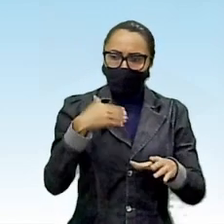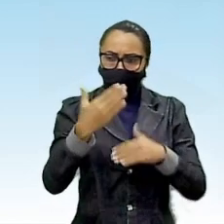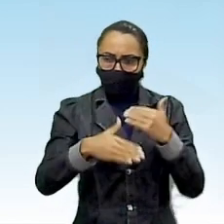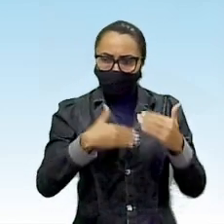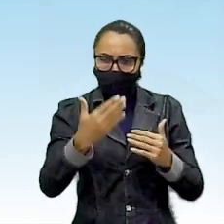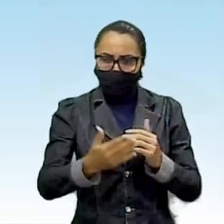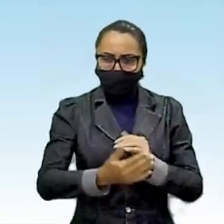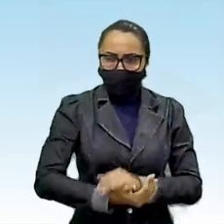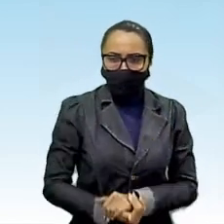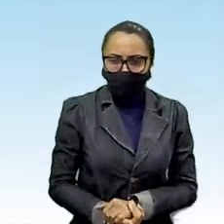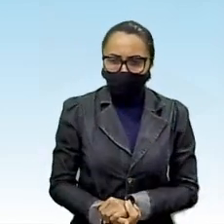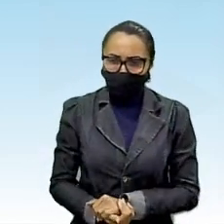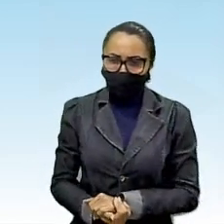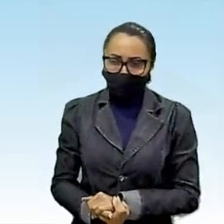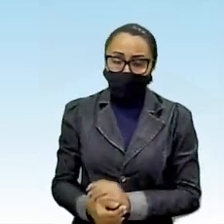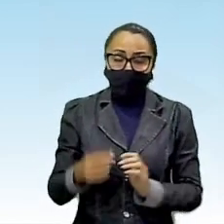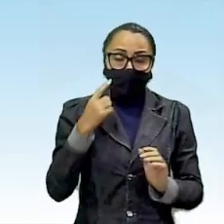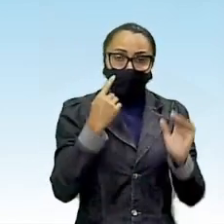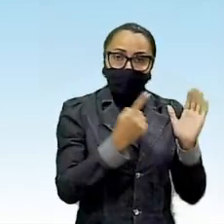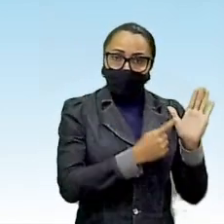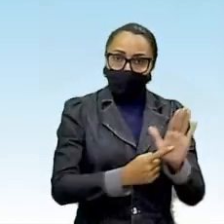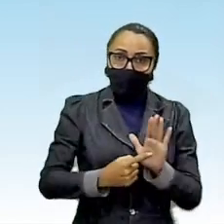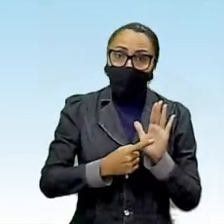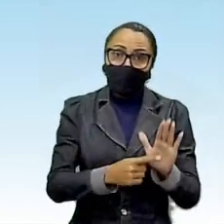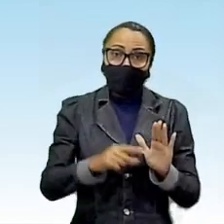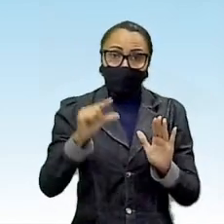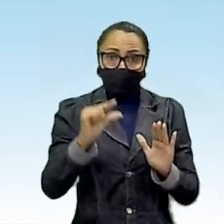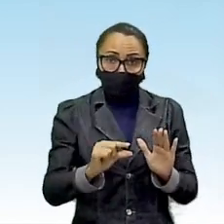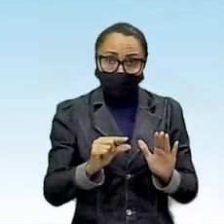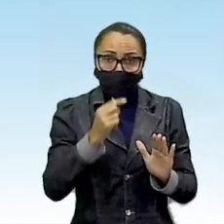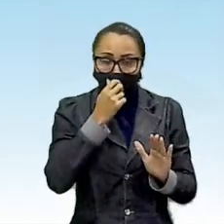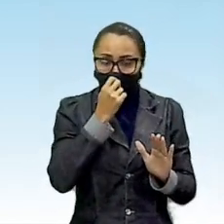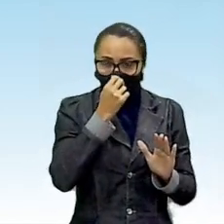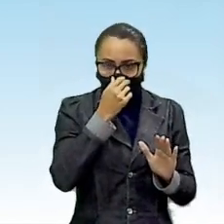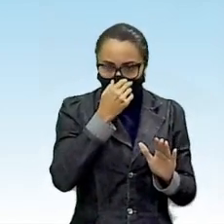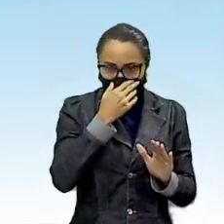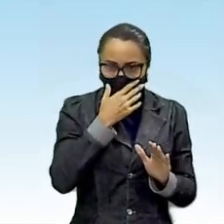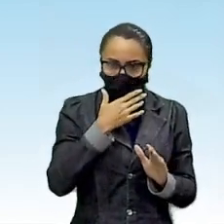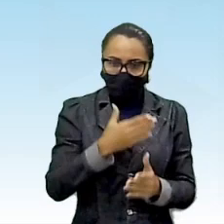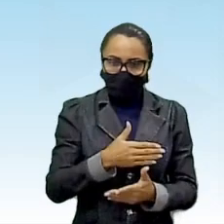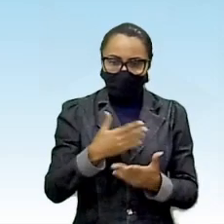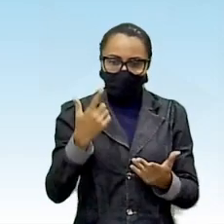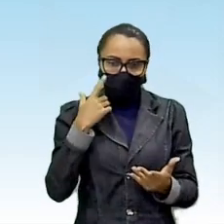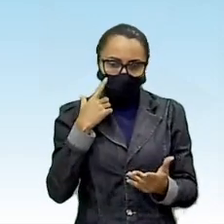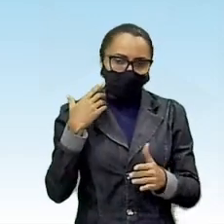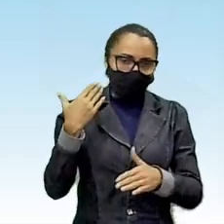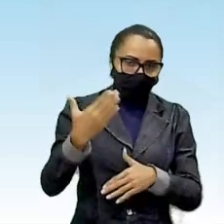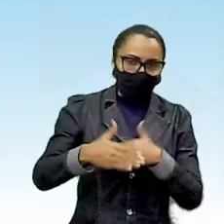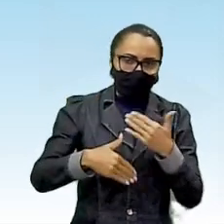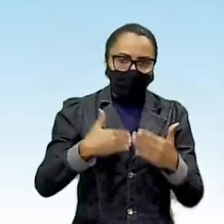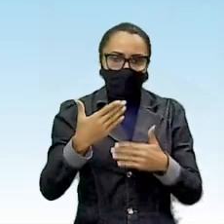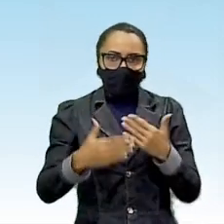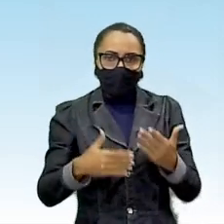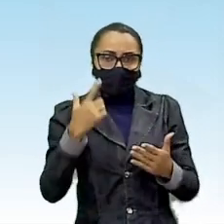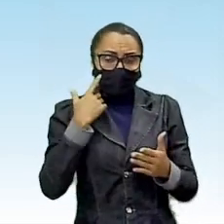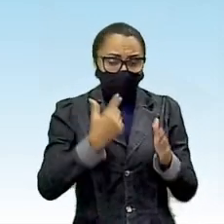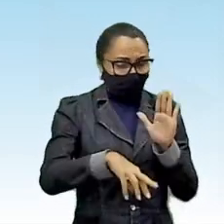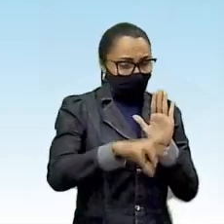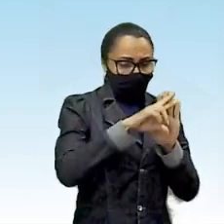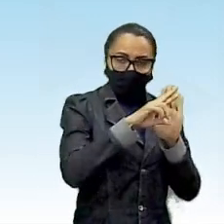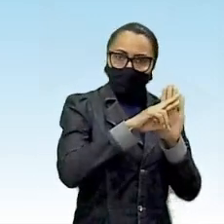Então, aqui eu vou trazer um pouco, de forma geral, né, as atualizações dessas